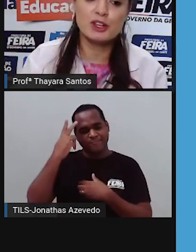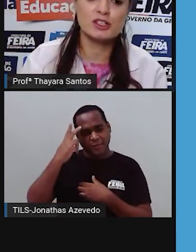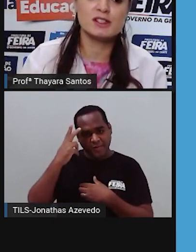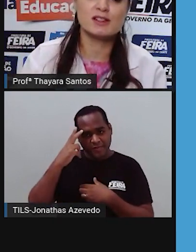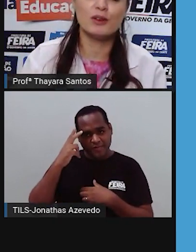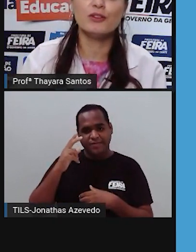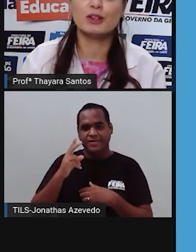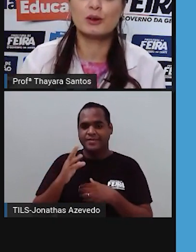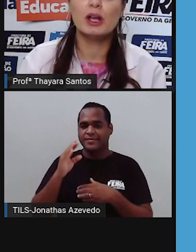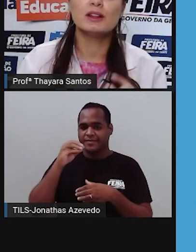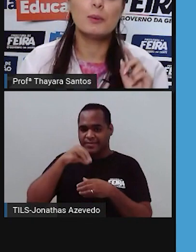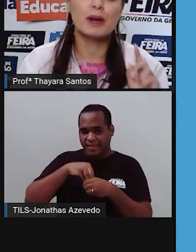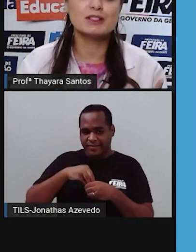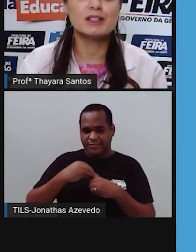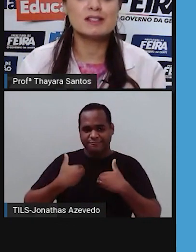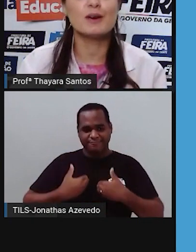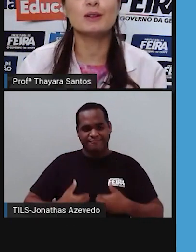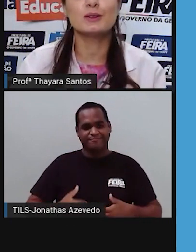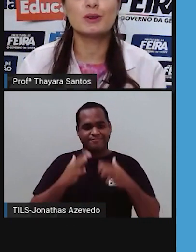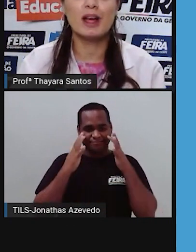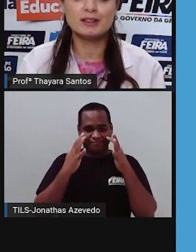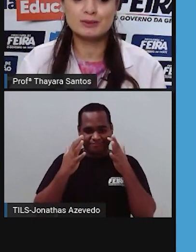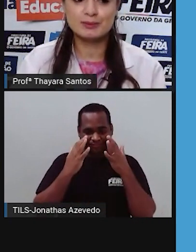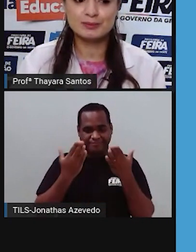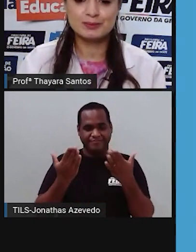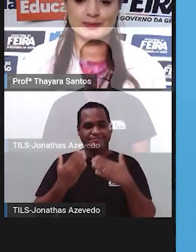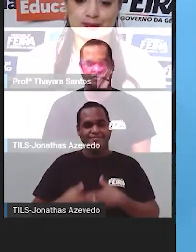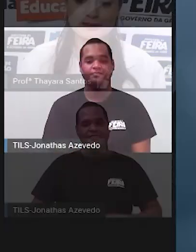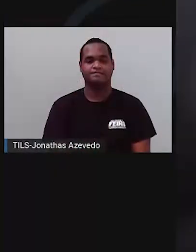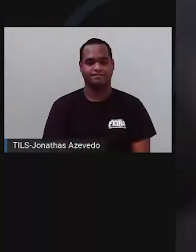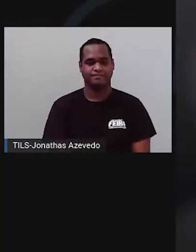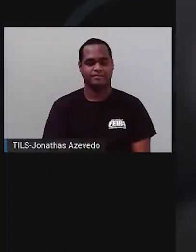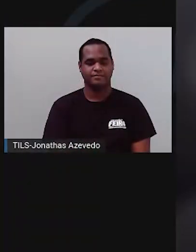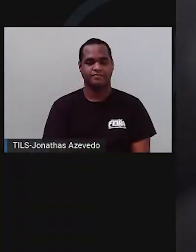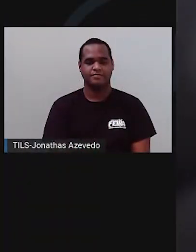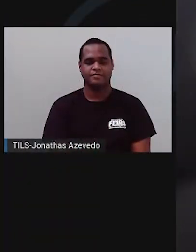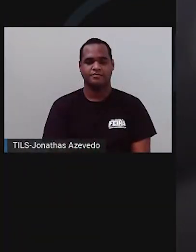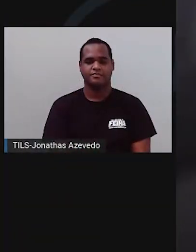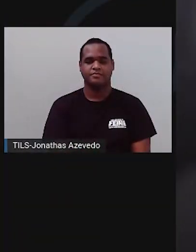chama de fertilização in vitro. Então, presta atenção aí do outro lado.